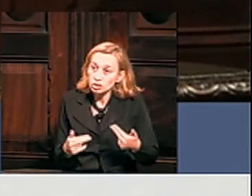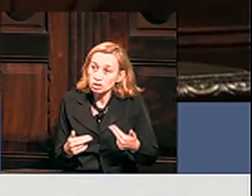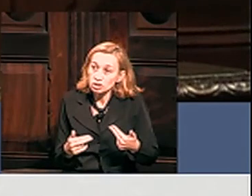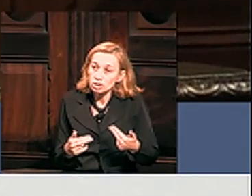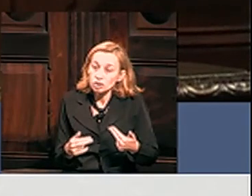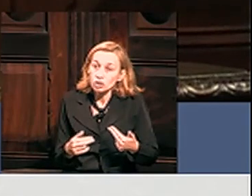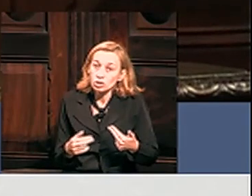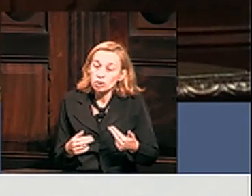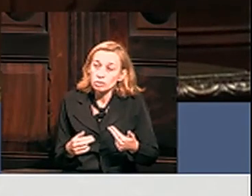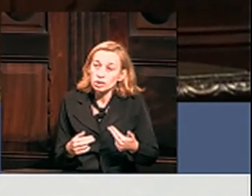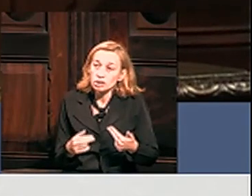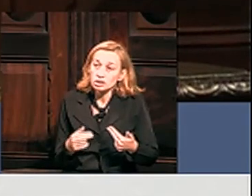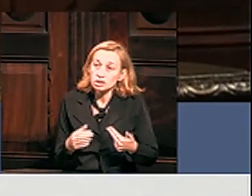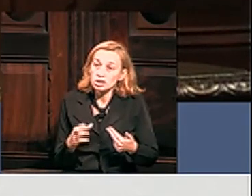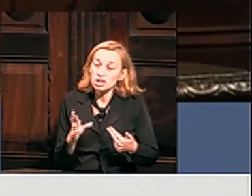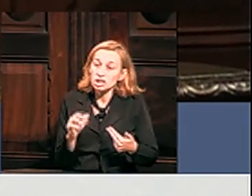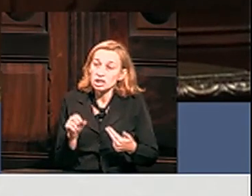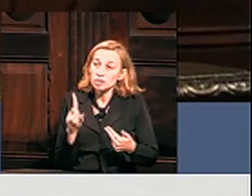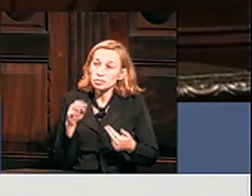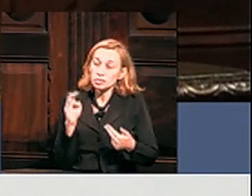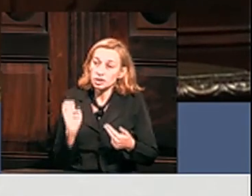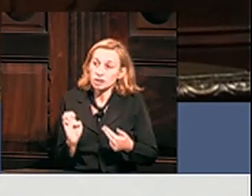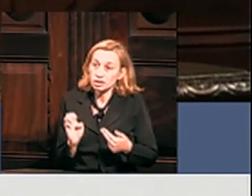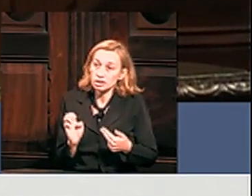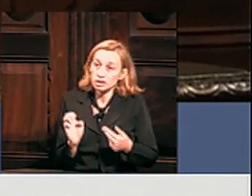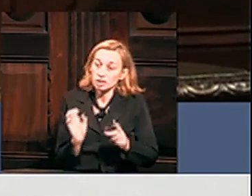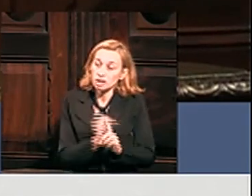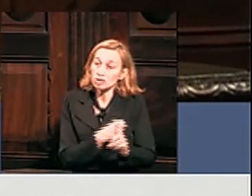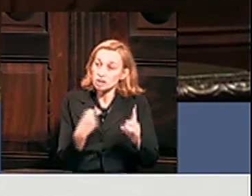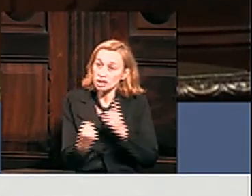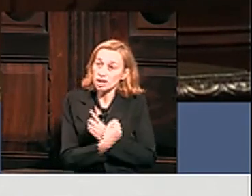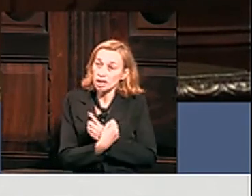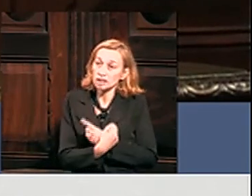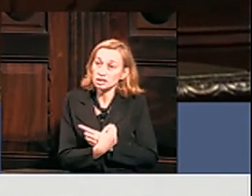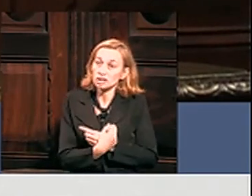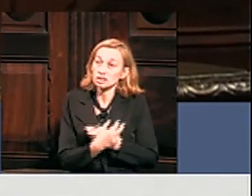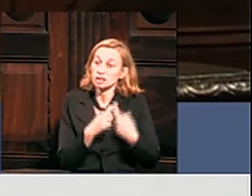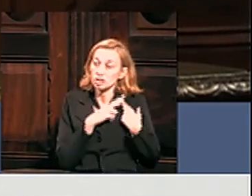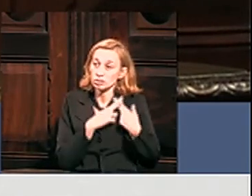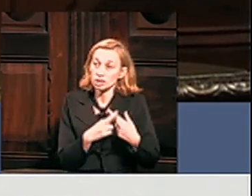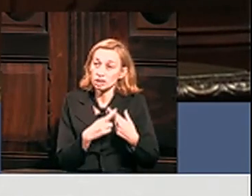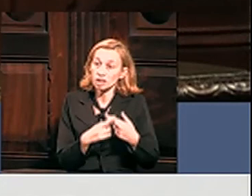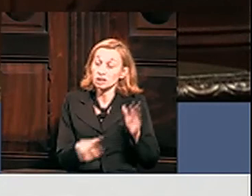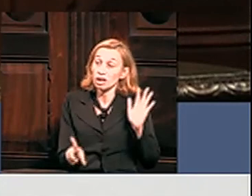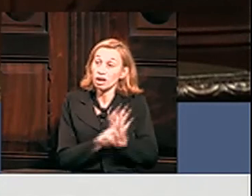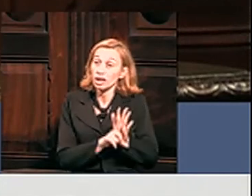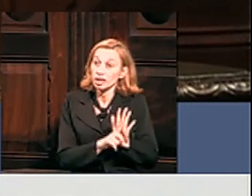crime de responsabilidade previsto